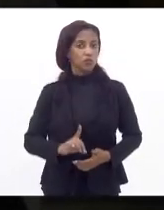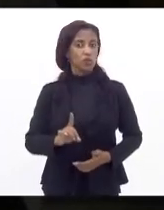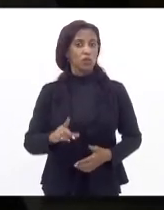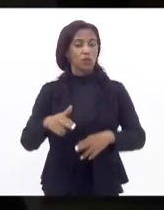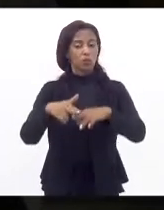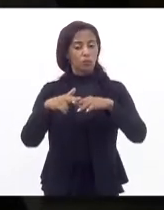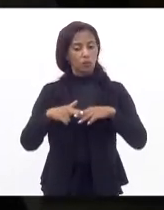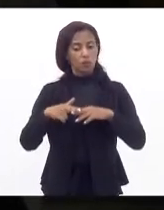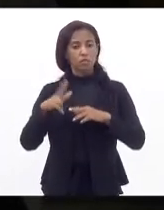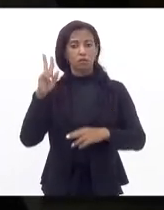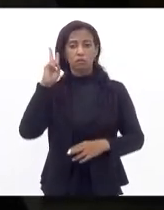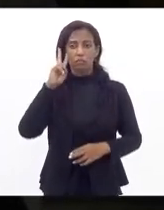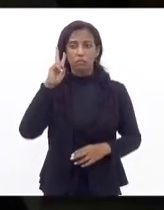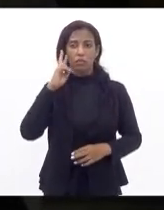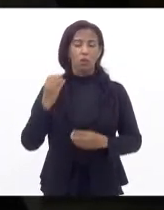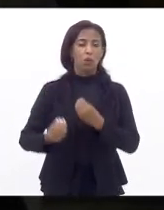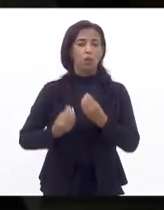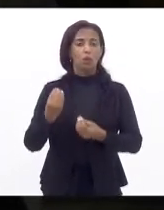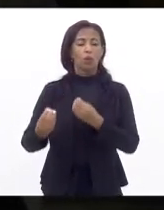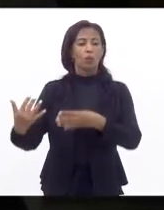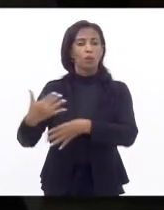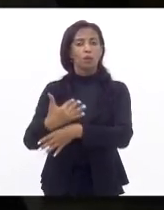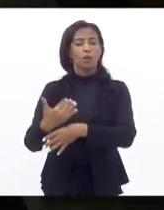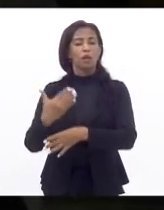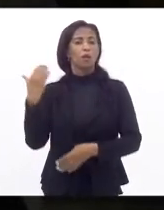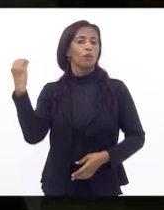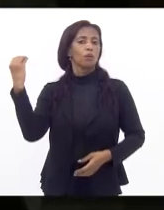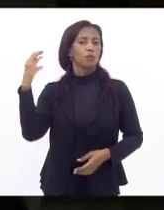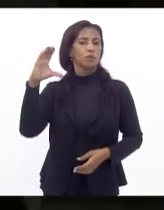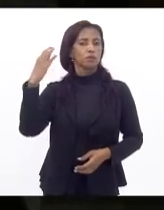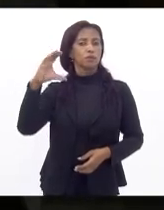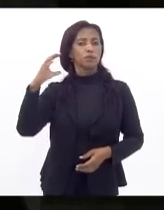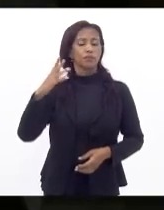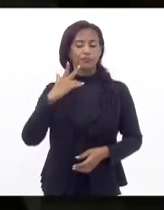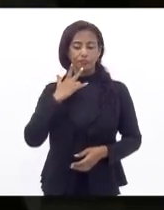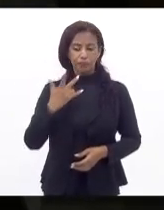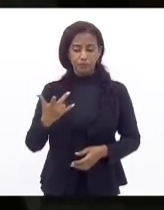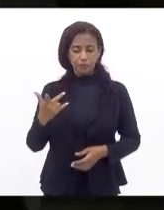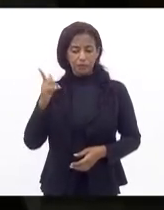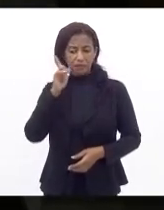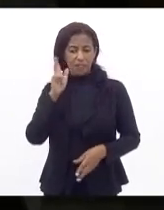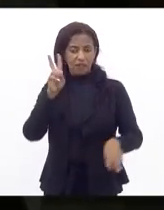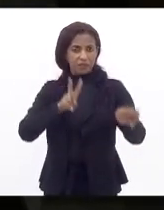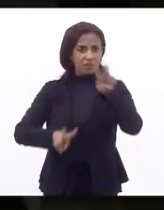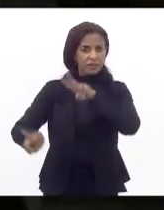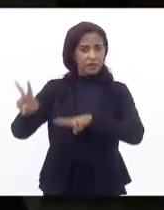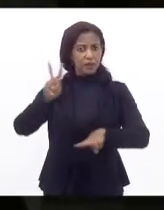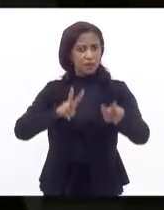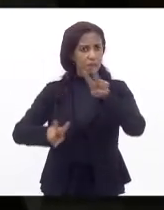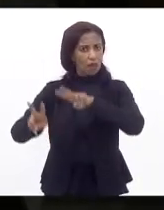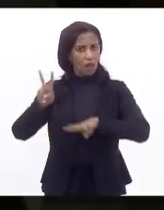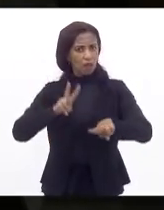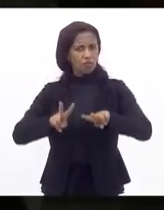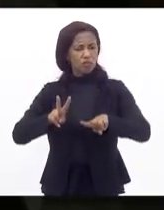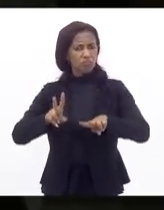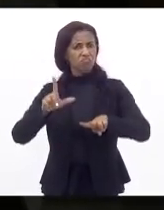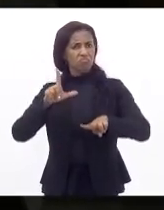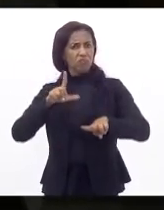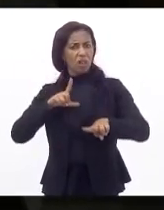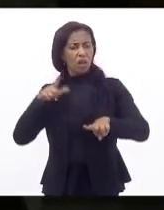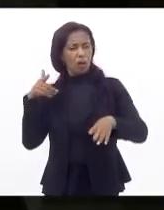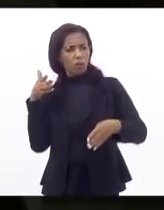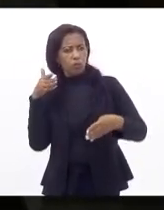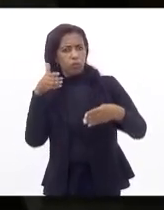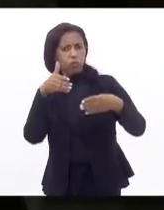quero ressaltar como que uma cidade como Niterói, digamos assim, ganha visibilidade, ganha notoriedade ao apontar